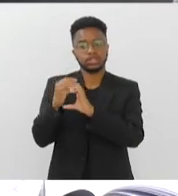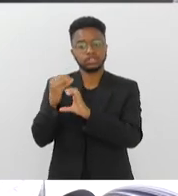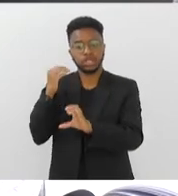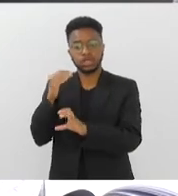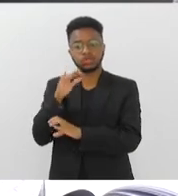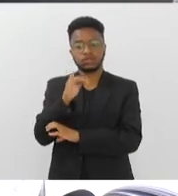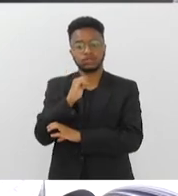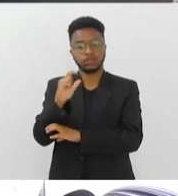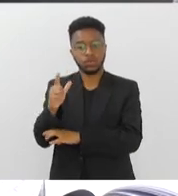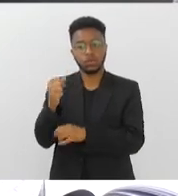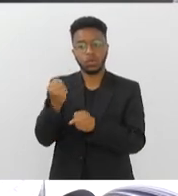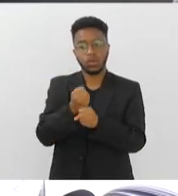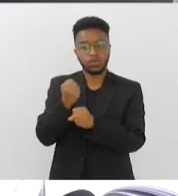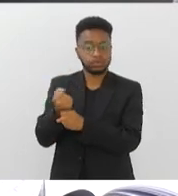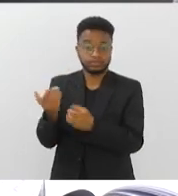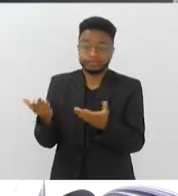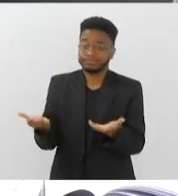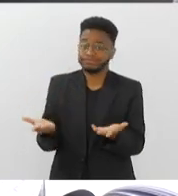em construção